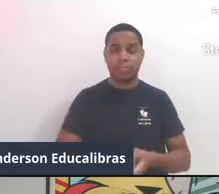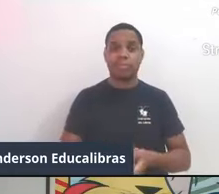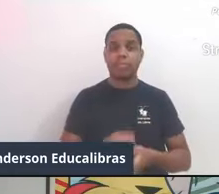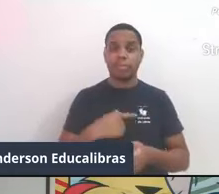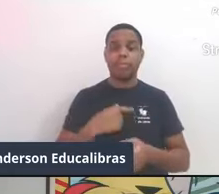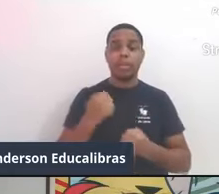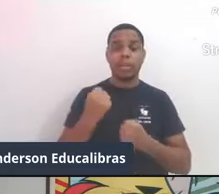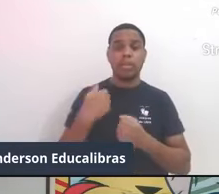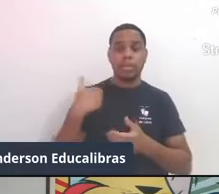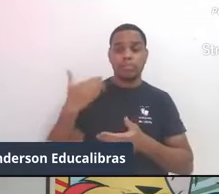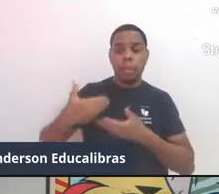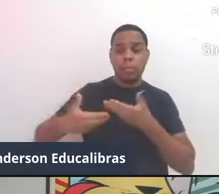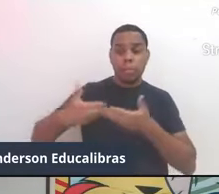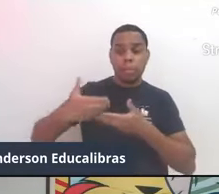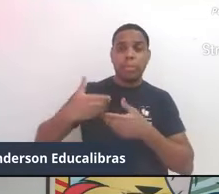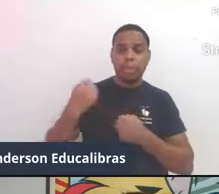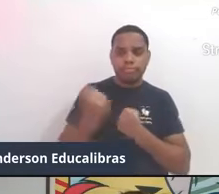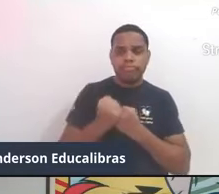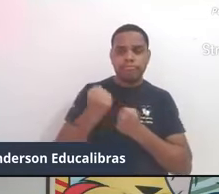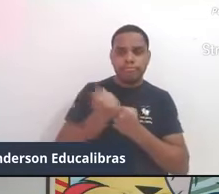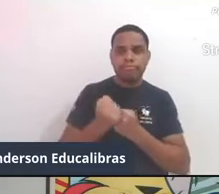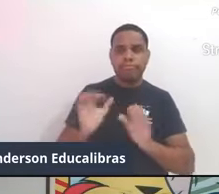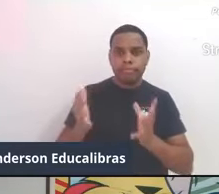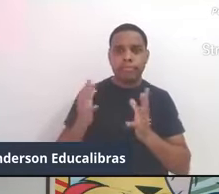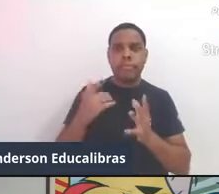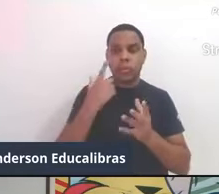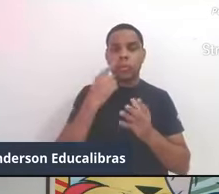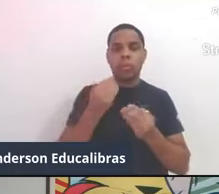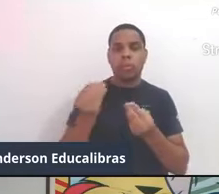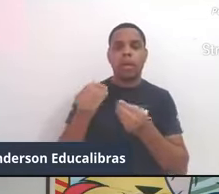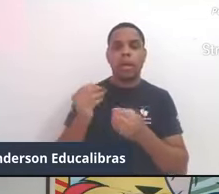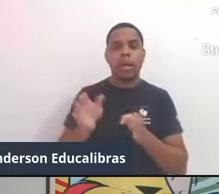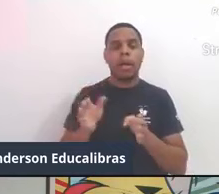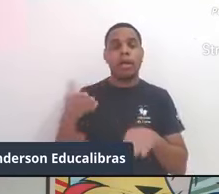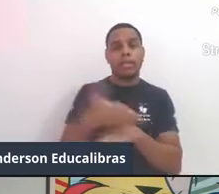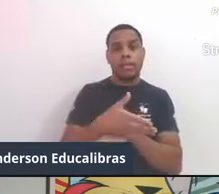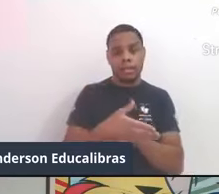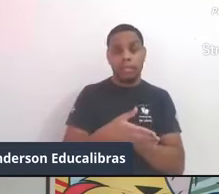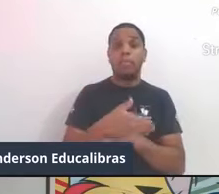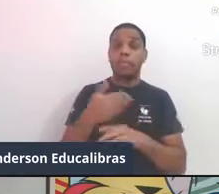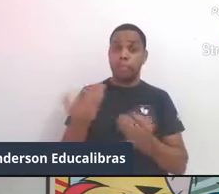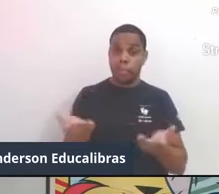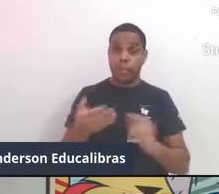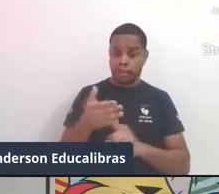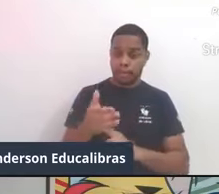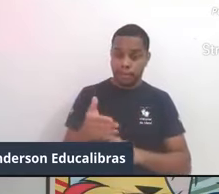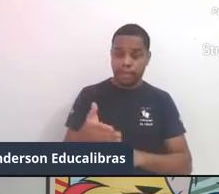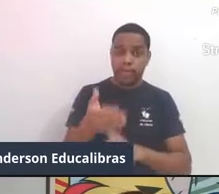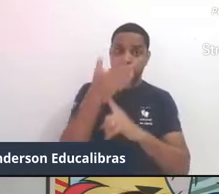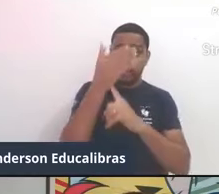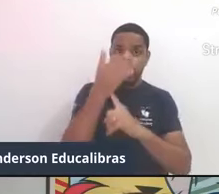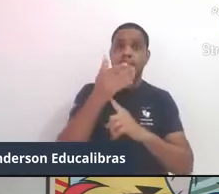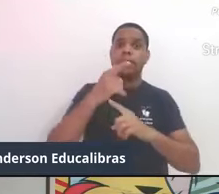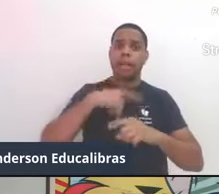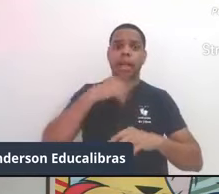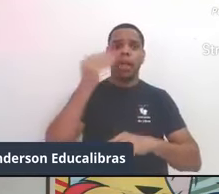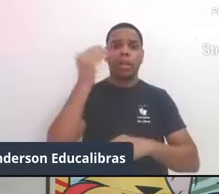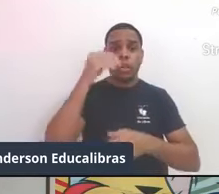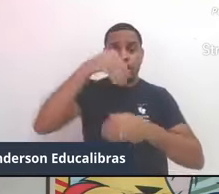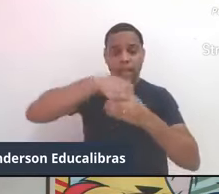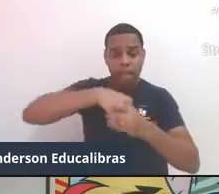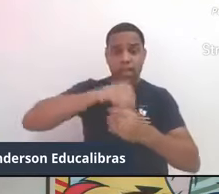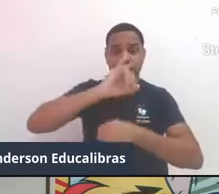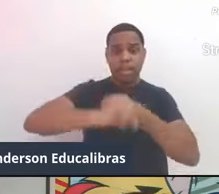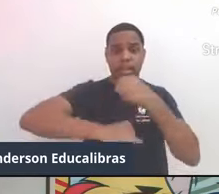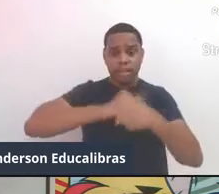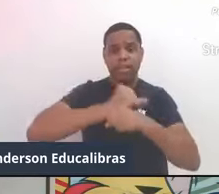apoiando e vem tratando um pouco como que a gente leva esse acesso, né? Com a tecnologia, é um mar de oportunidades.